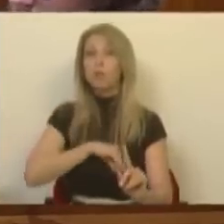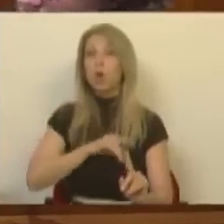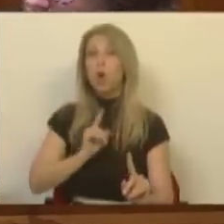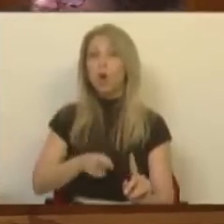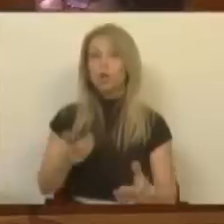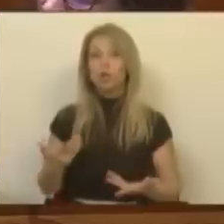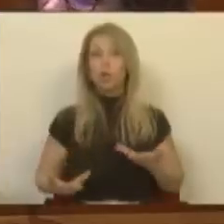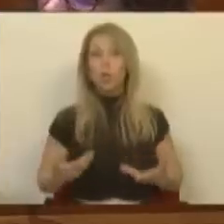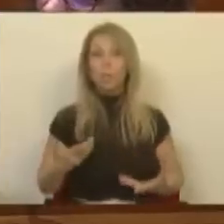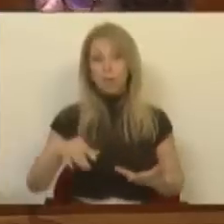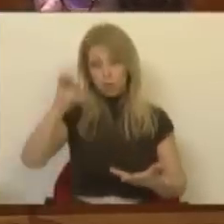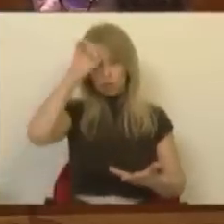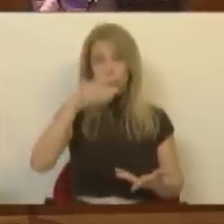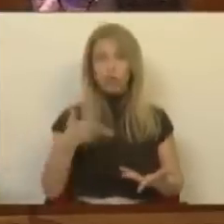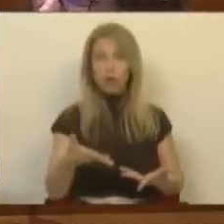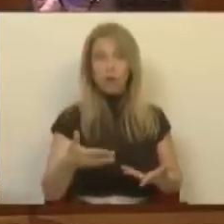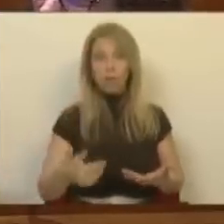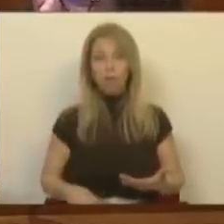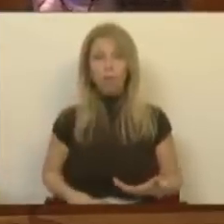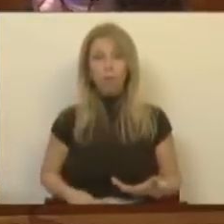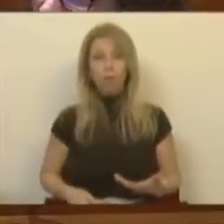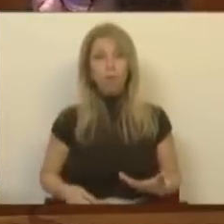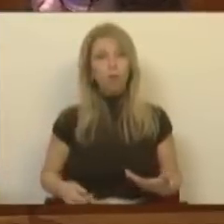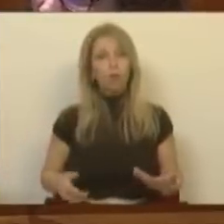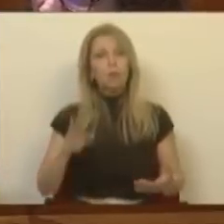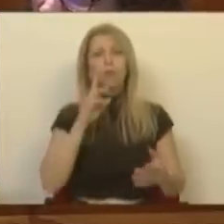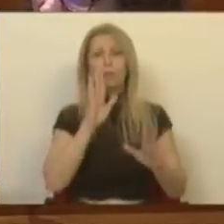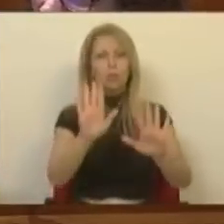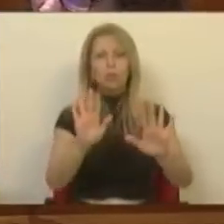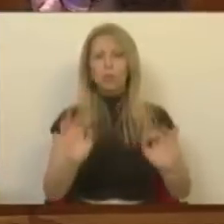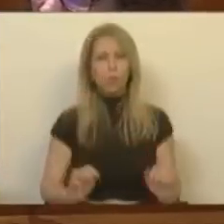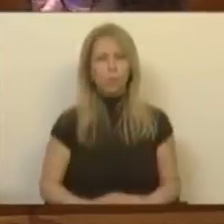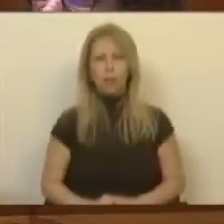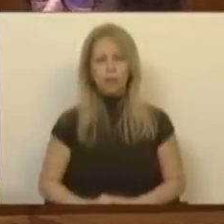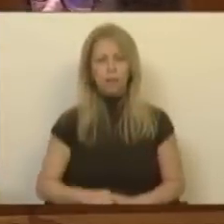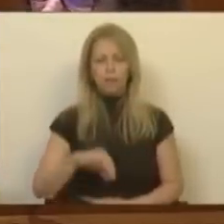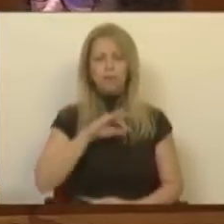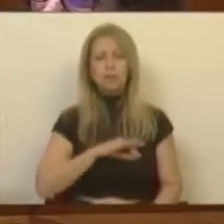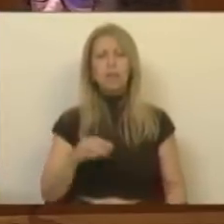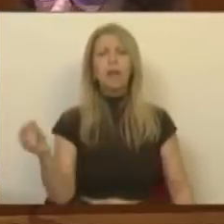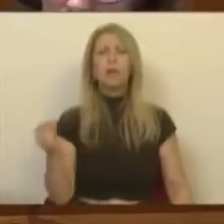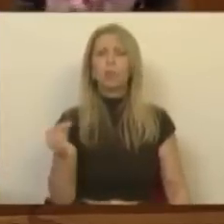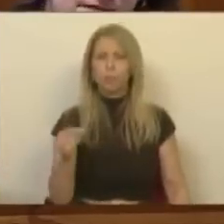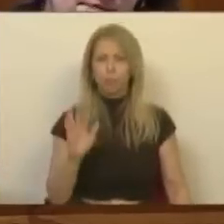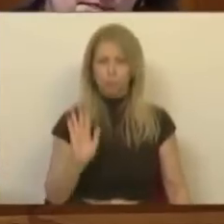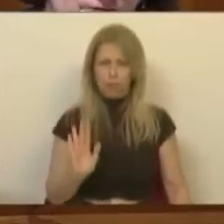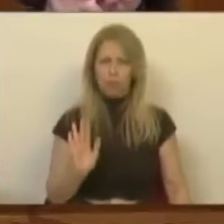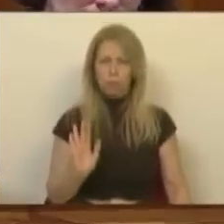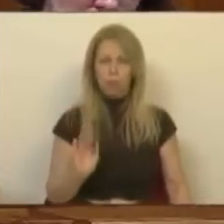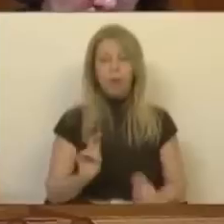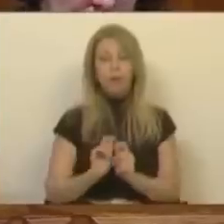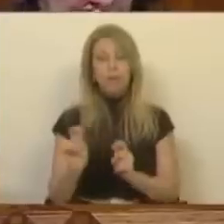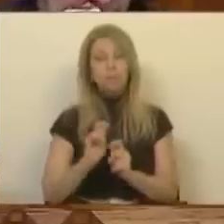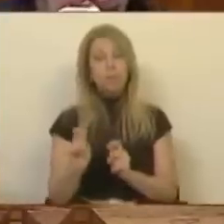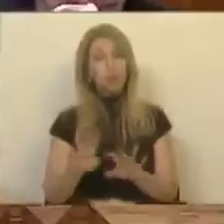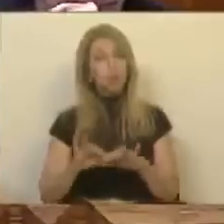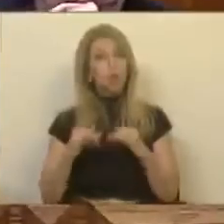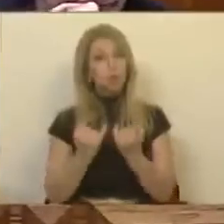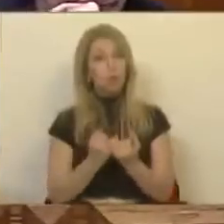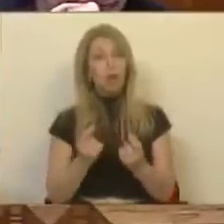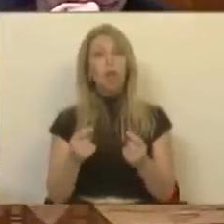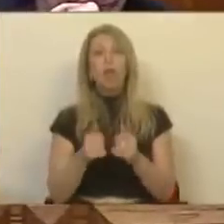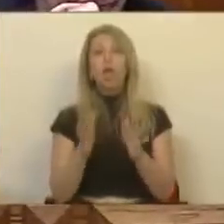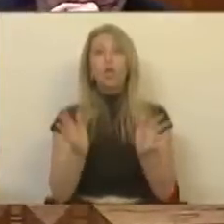mês de janeiro as pessoas não têm não há desculpa lá o salário mínimo e todas as prestações sociais e todo o